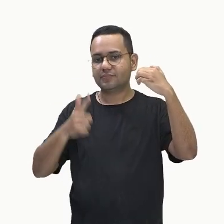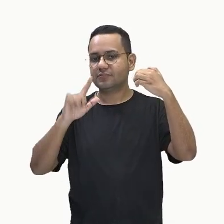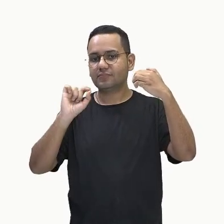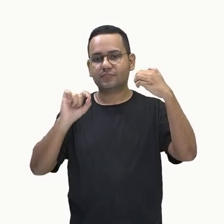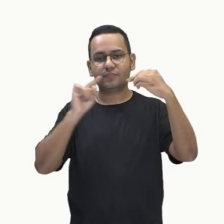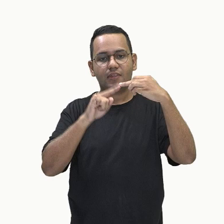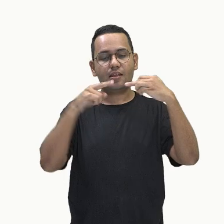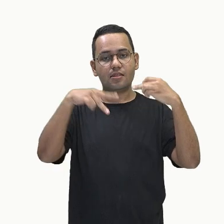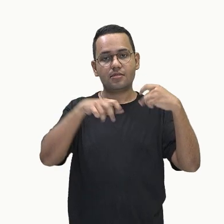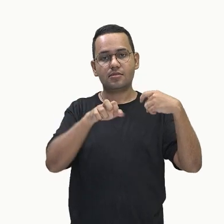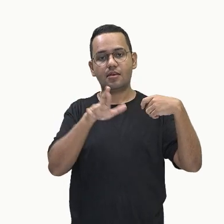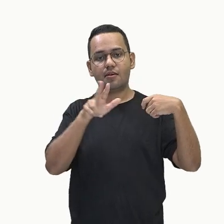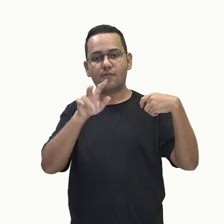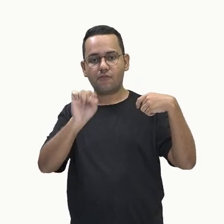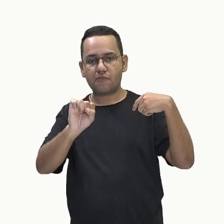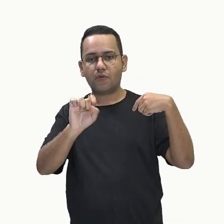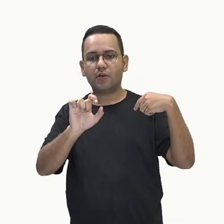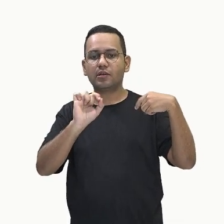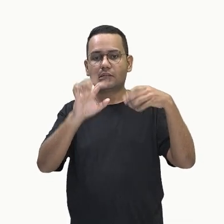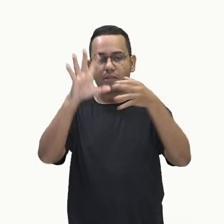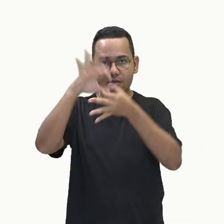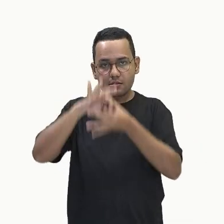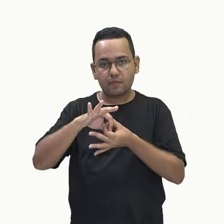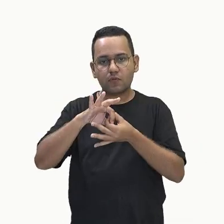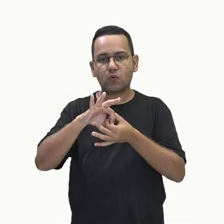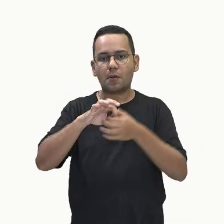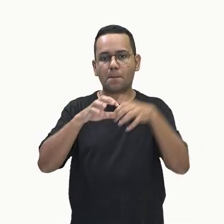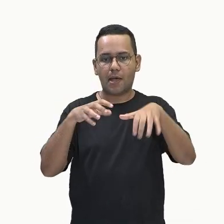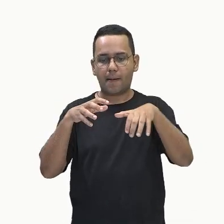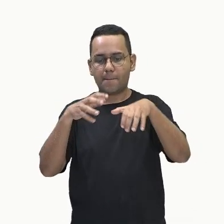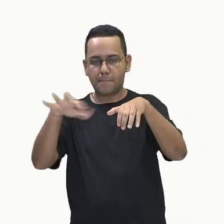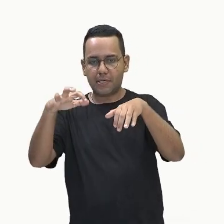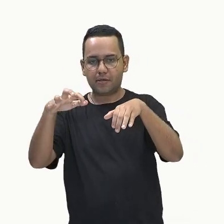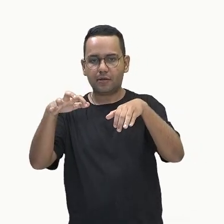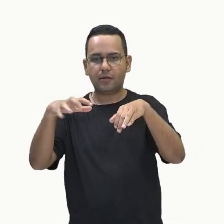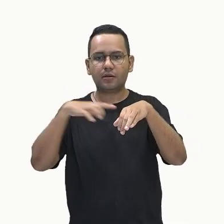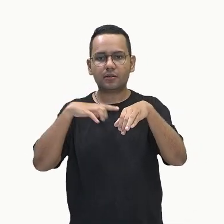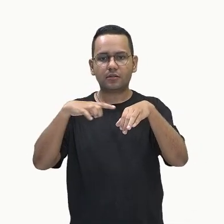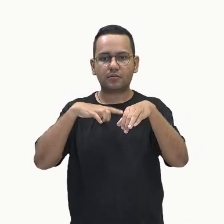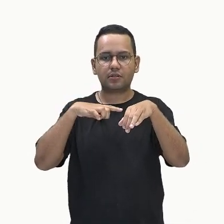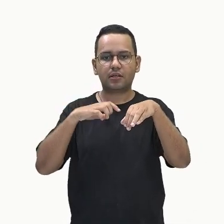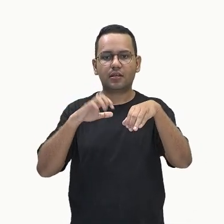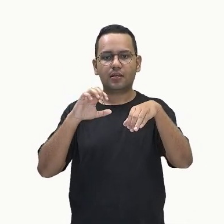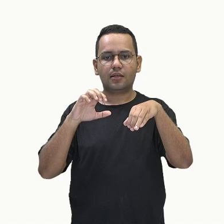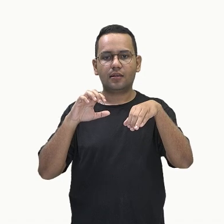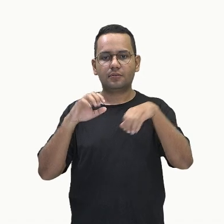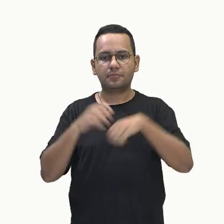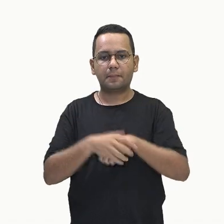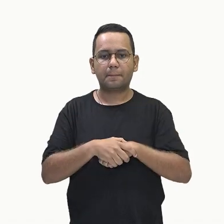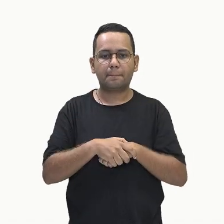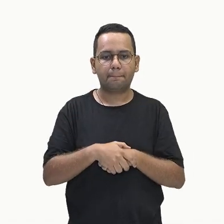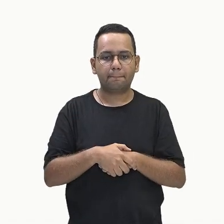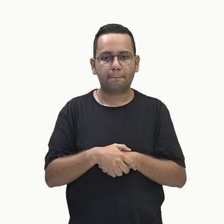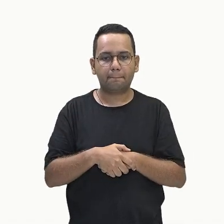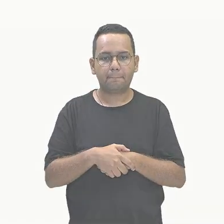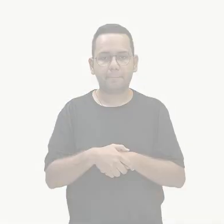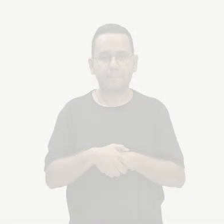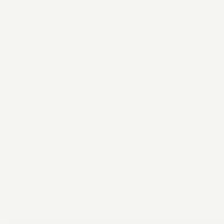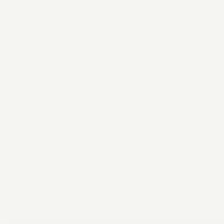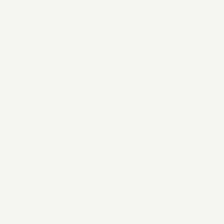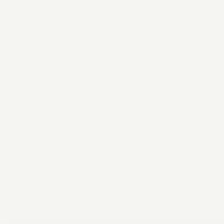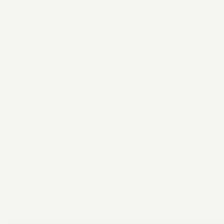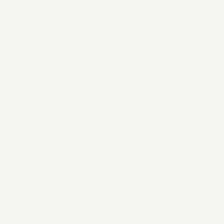nervos, que está dividido em espinais quando parte da sua coluna,